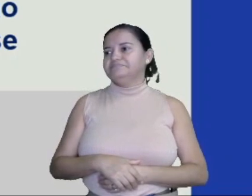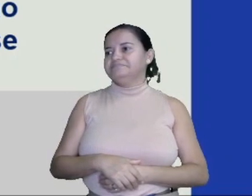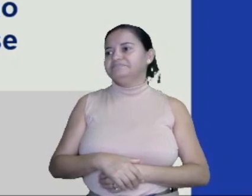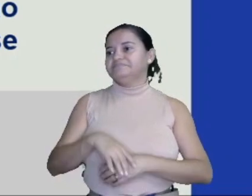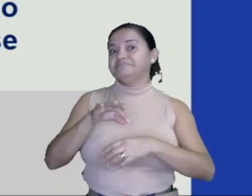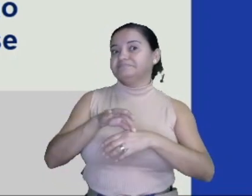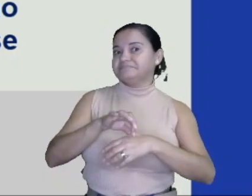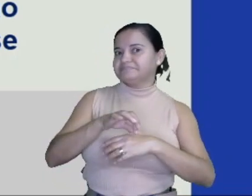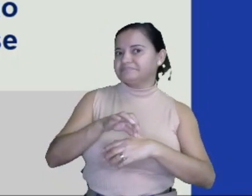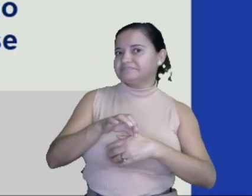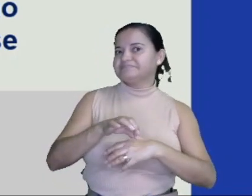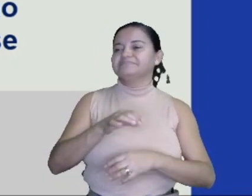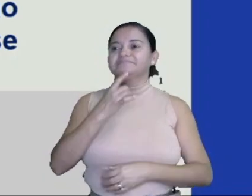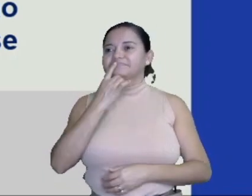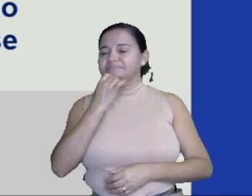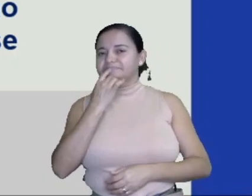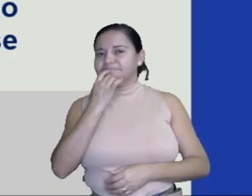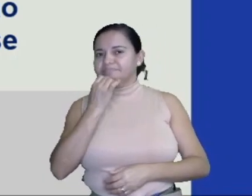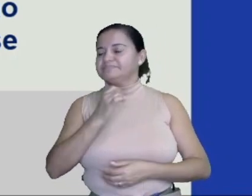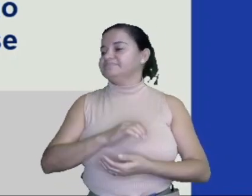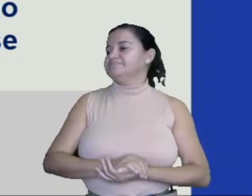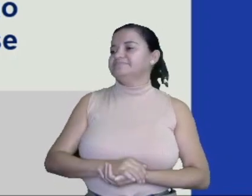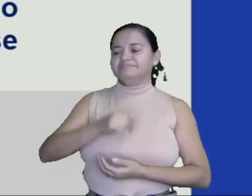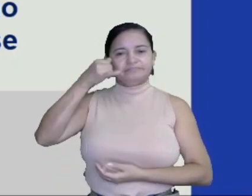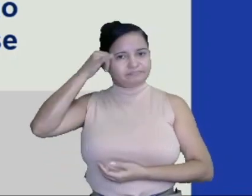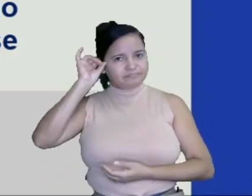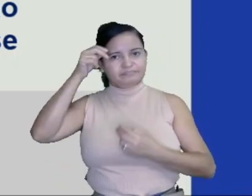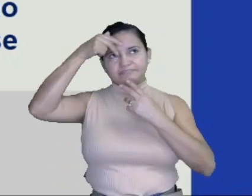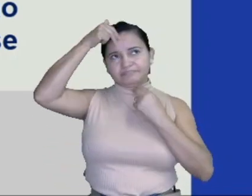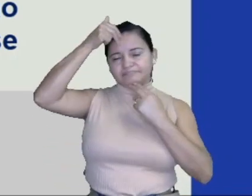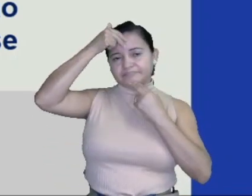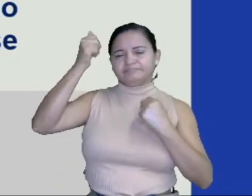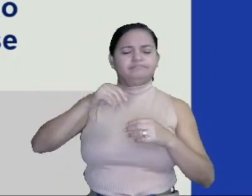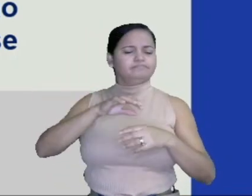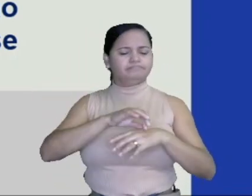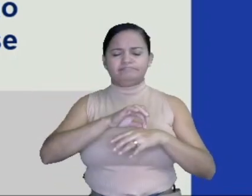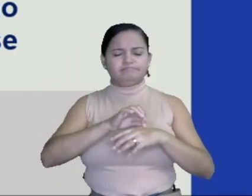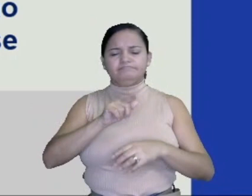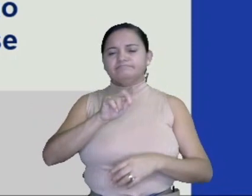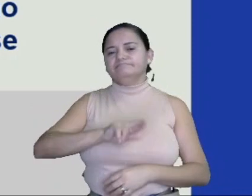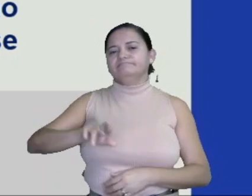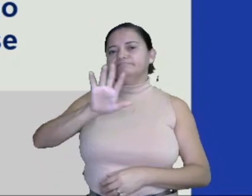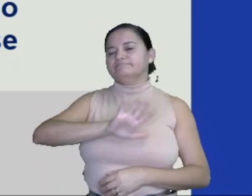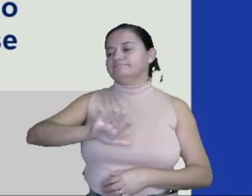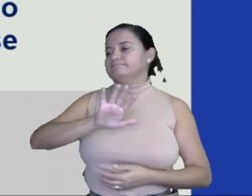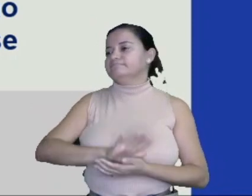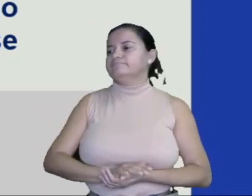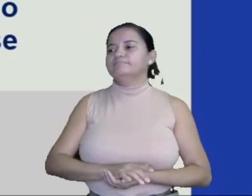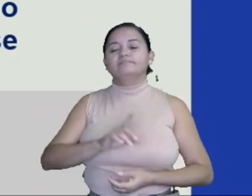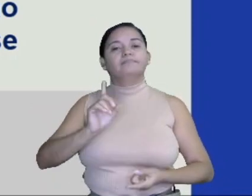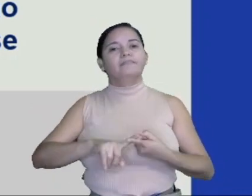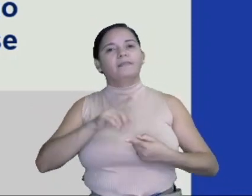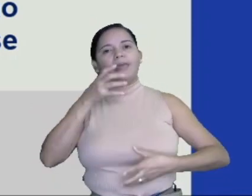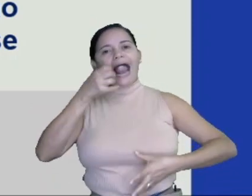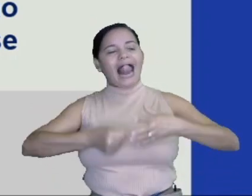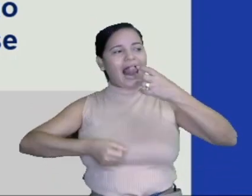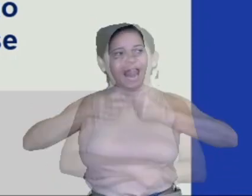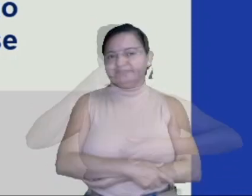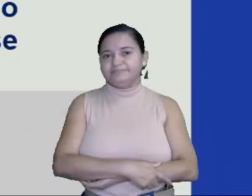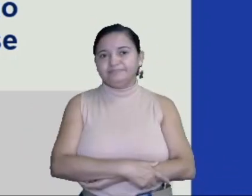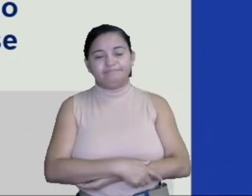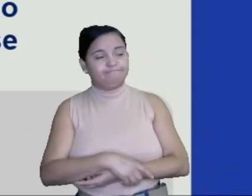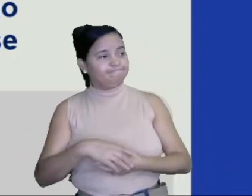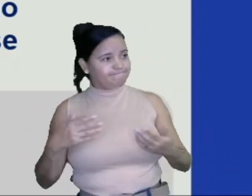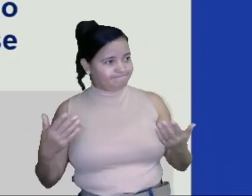ou carne vermelha, né, que é a carne do boi, do bode, carnes em geral, e leite. O que é que esses alimentos